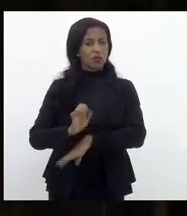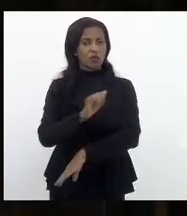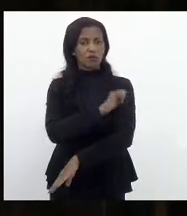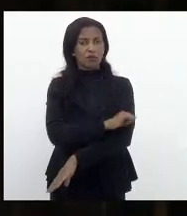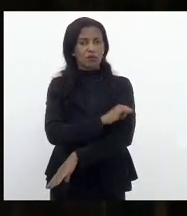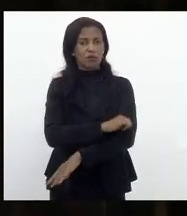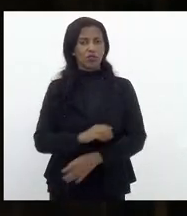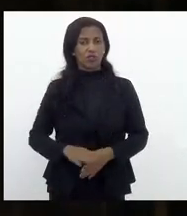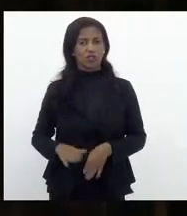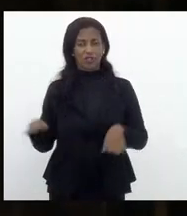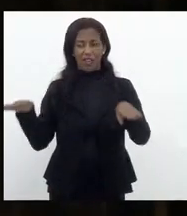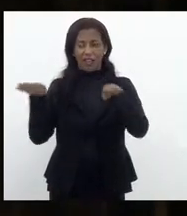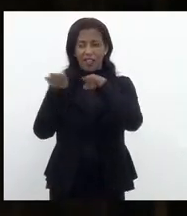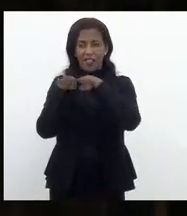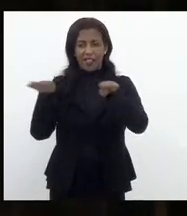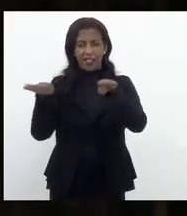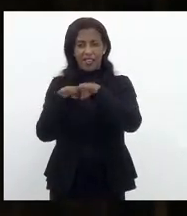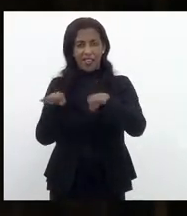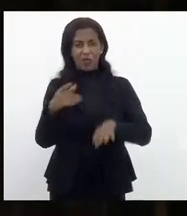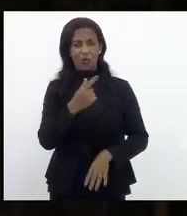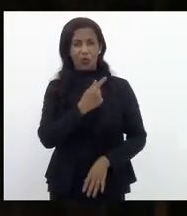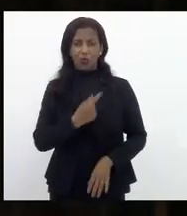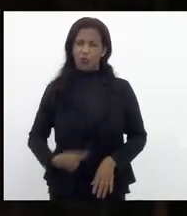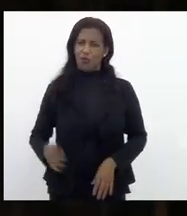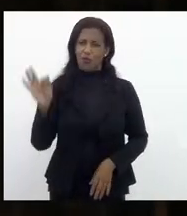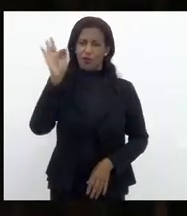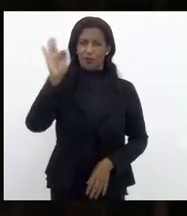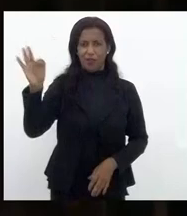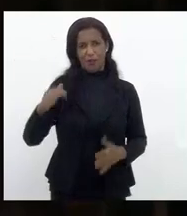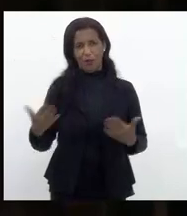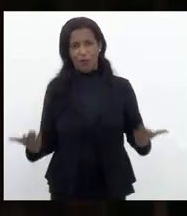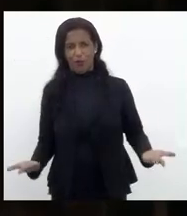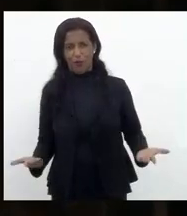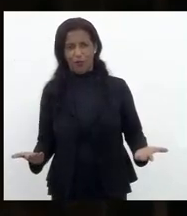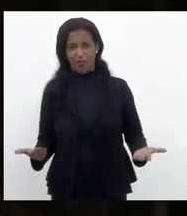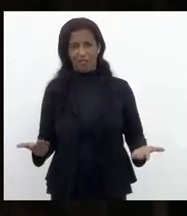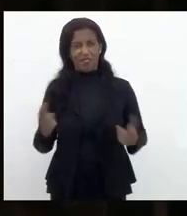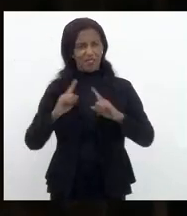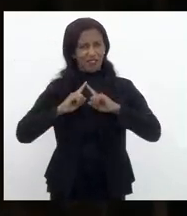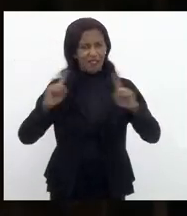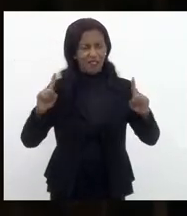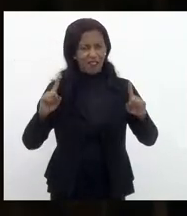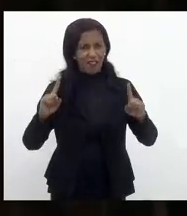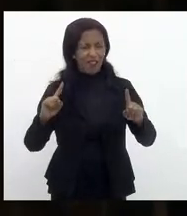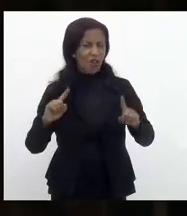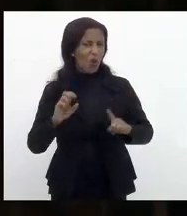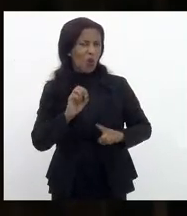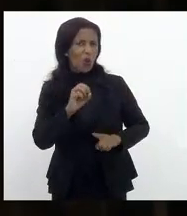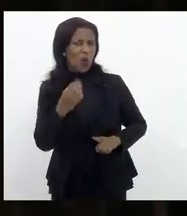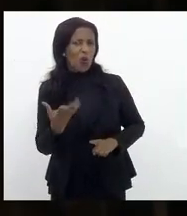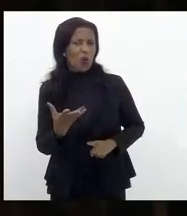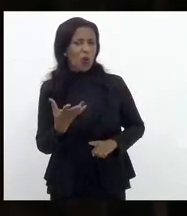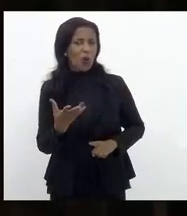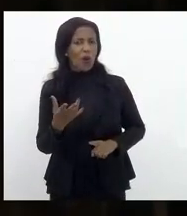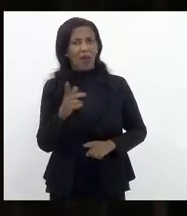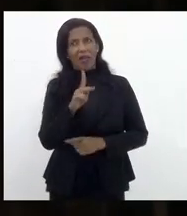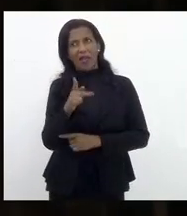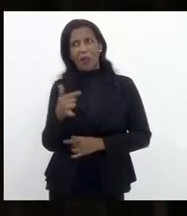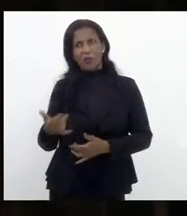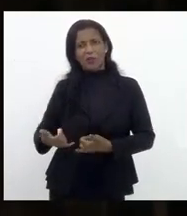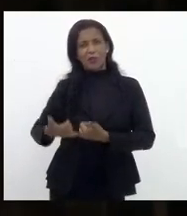está alinhado com o governo federal ora isso é uma crítica ou isso deveria ser um